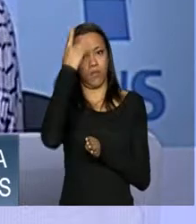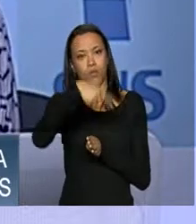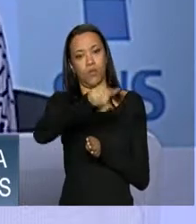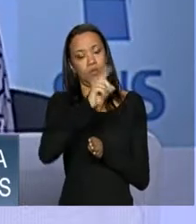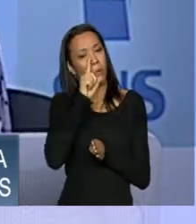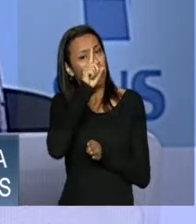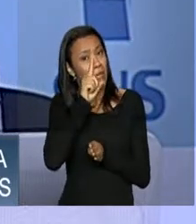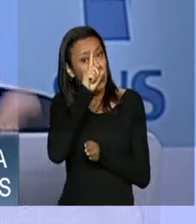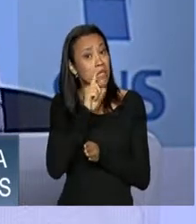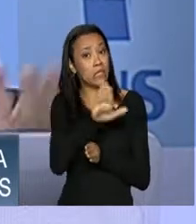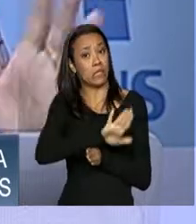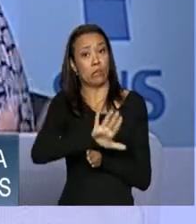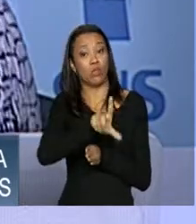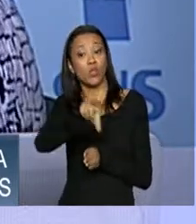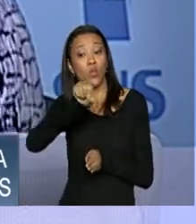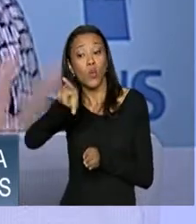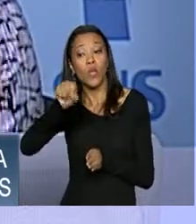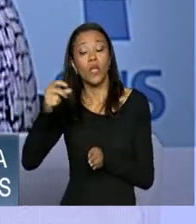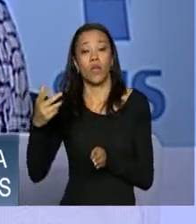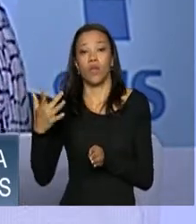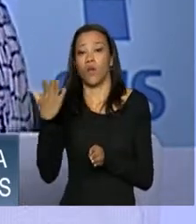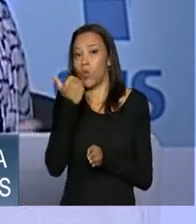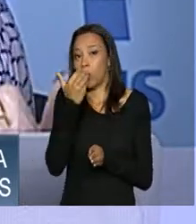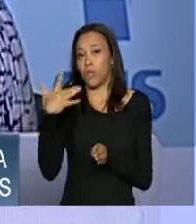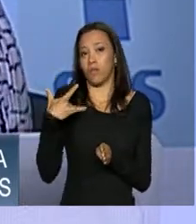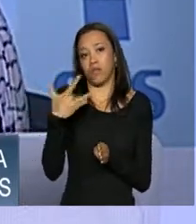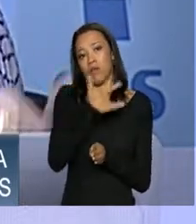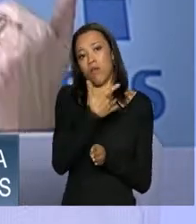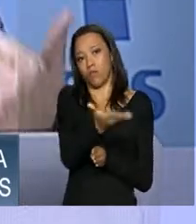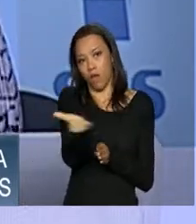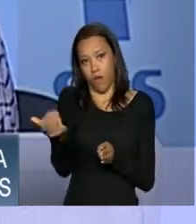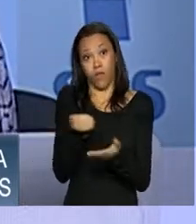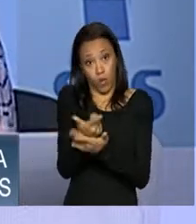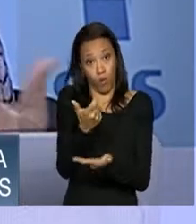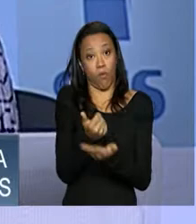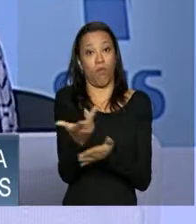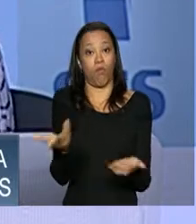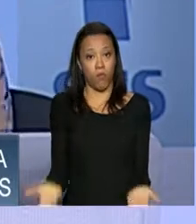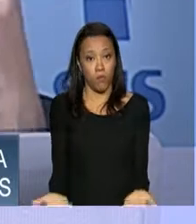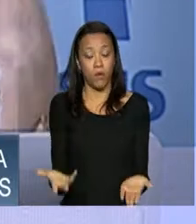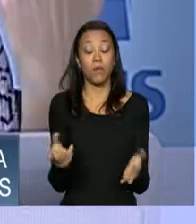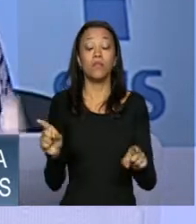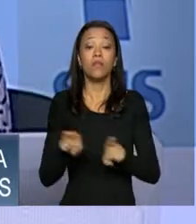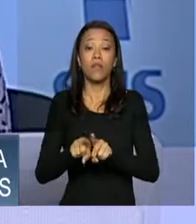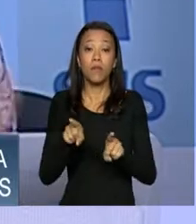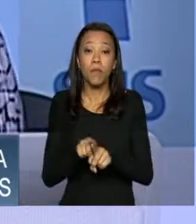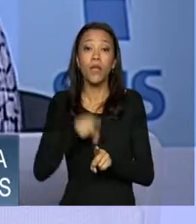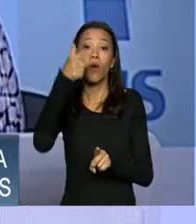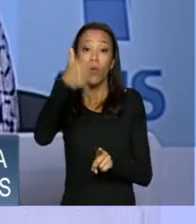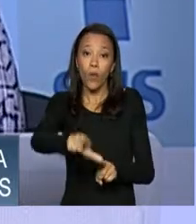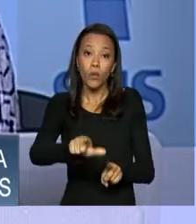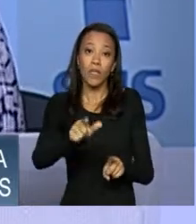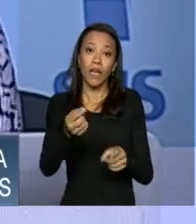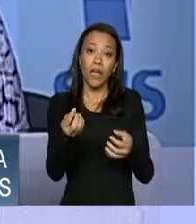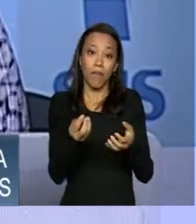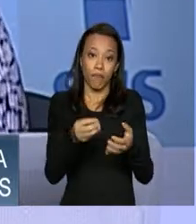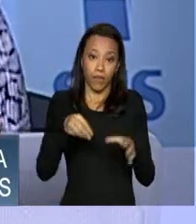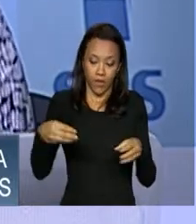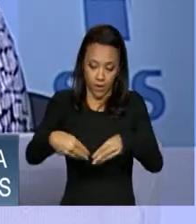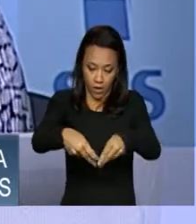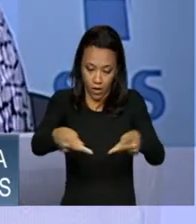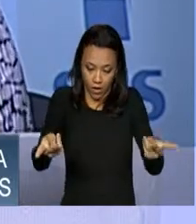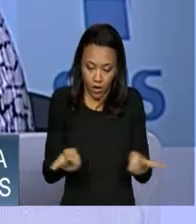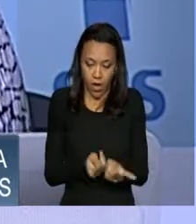tanto fazer escolhas mais saudáveis nos produtos que compram, quanto também na adição do sal, no